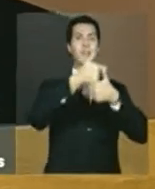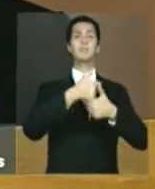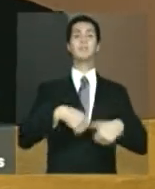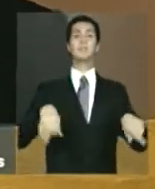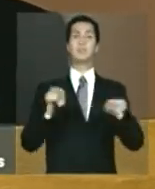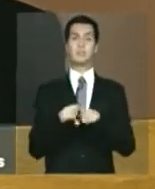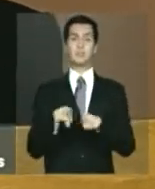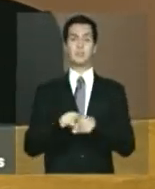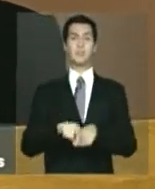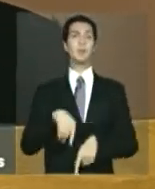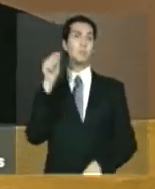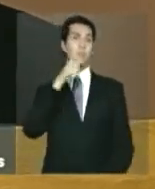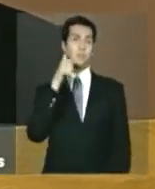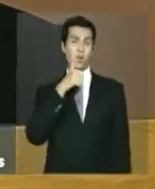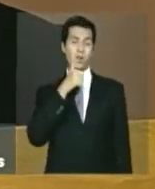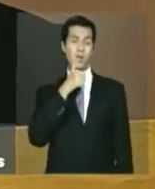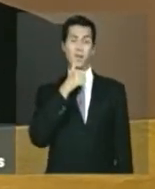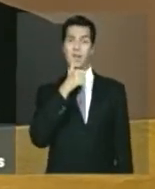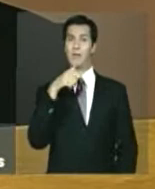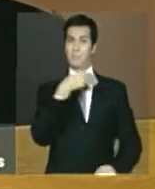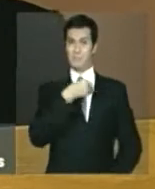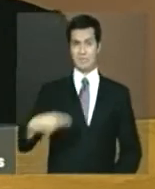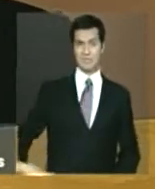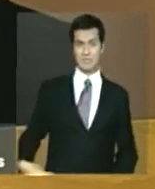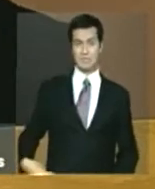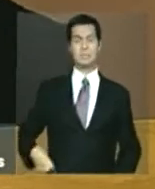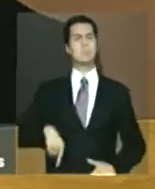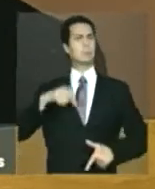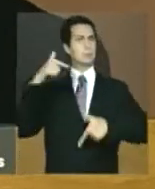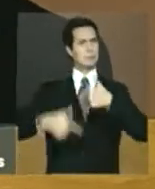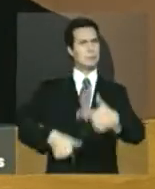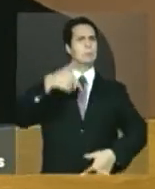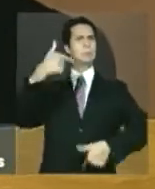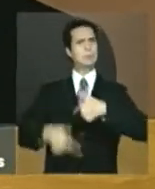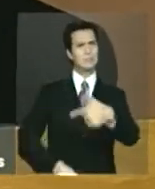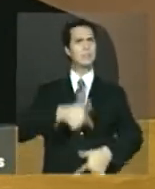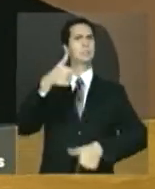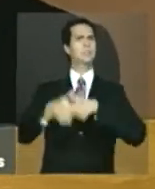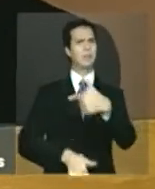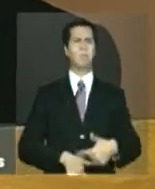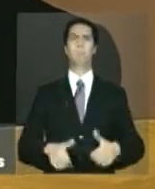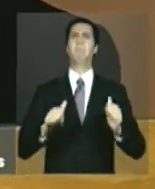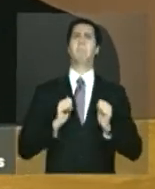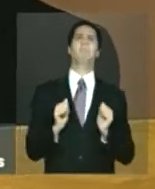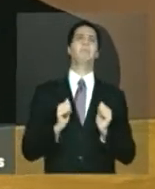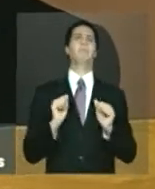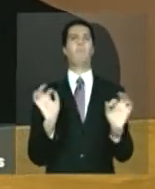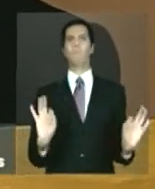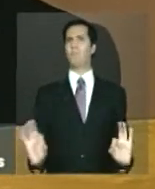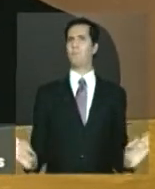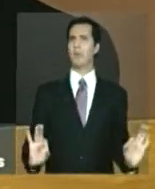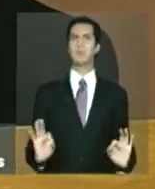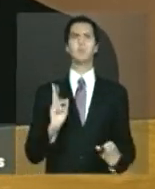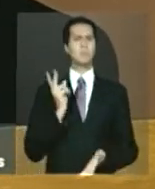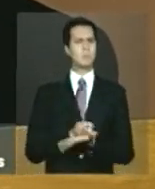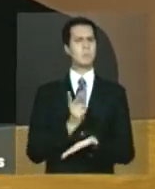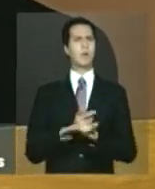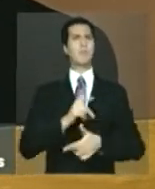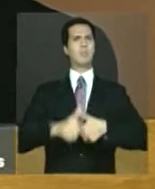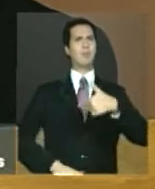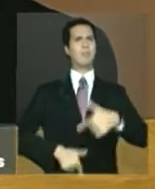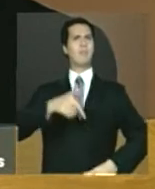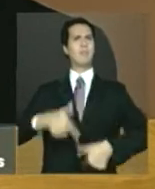sossegam um minuto no Bom Combate de gênero no âmbito do